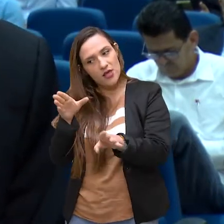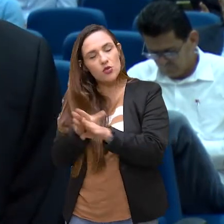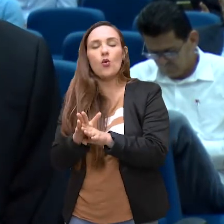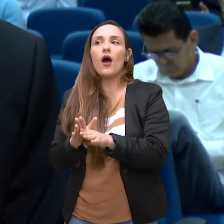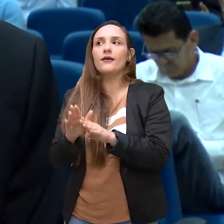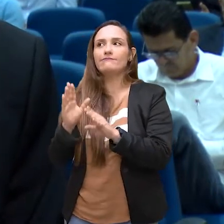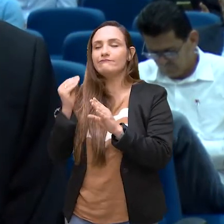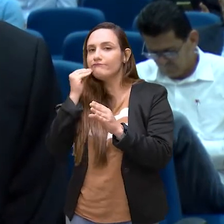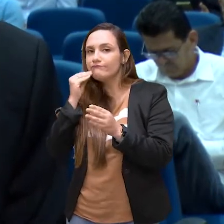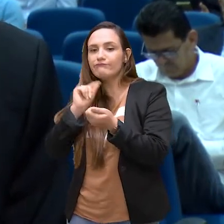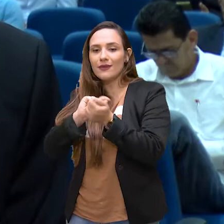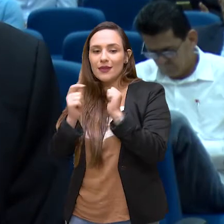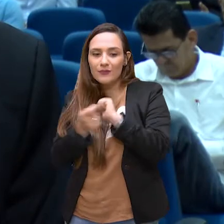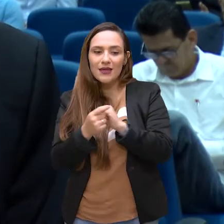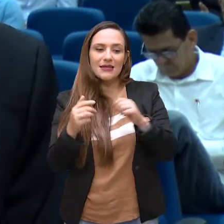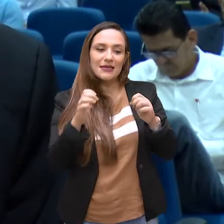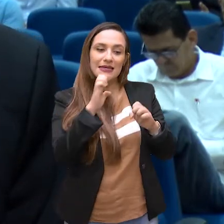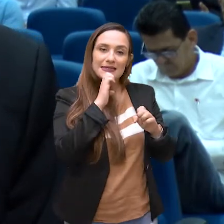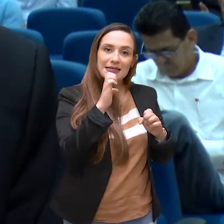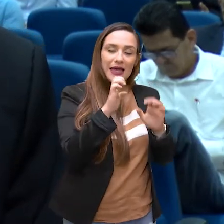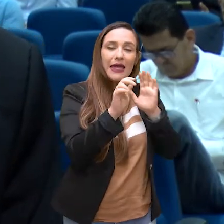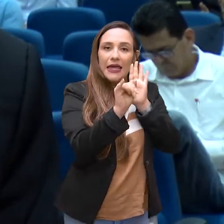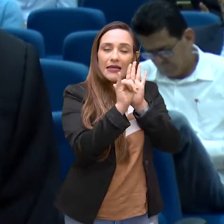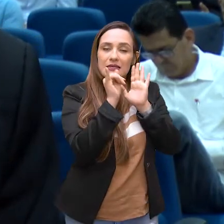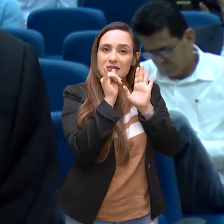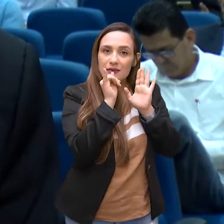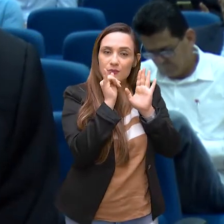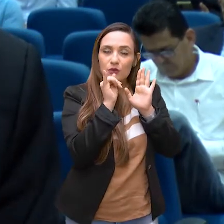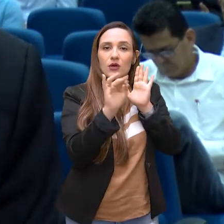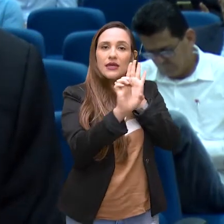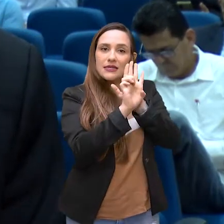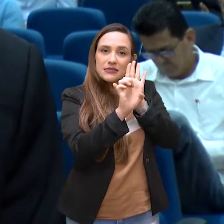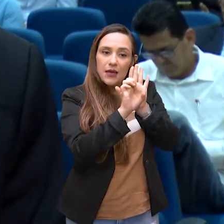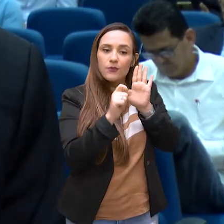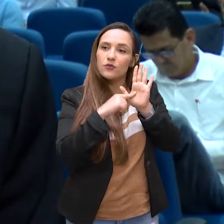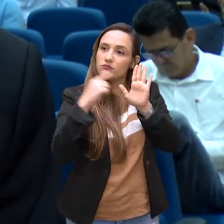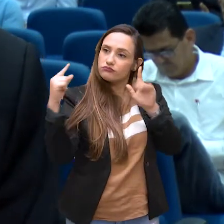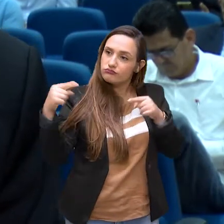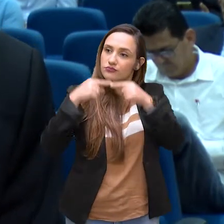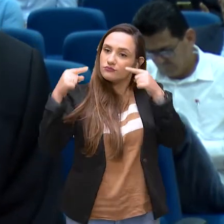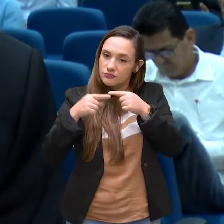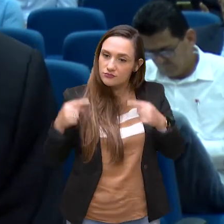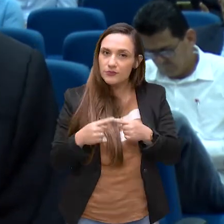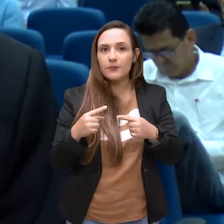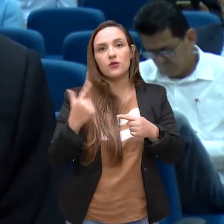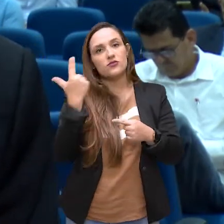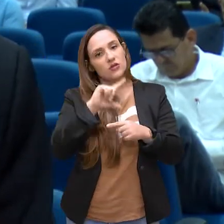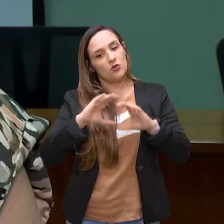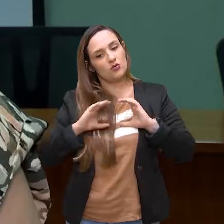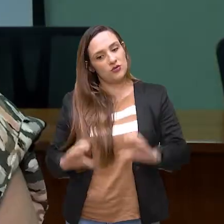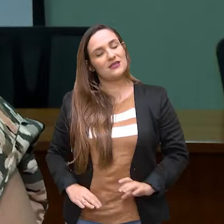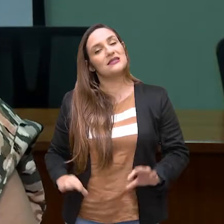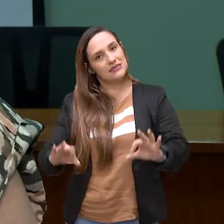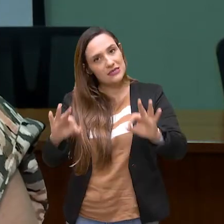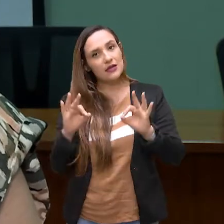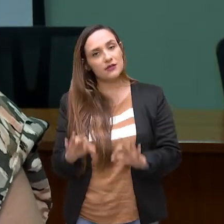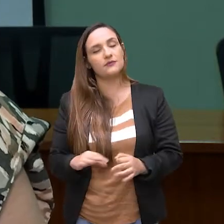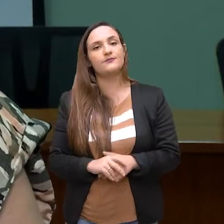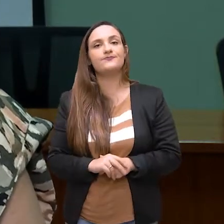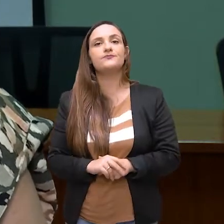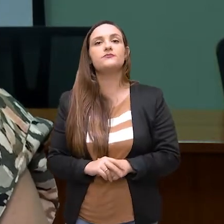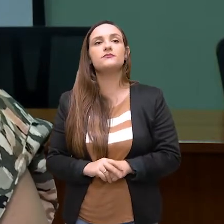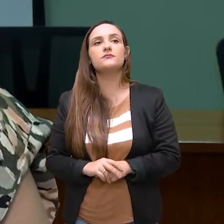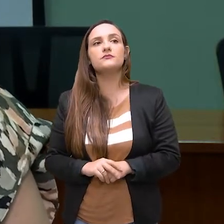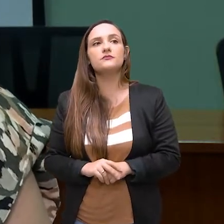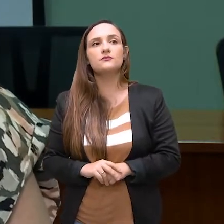certamente podem contribuir para um melhor desenvolvimento da atividade dos agentes públicos durante o período eleitoral. O Manual de